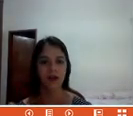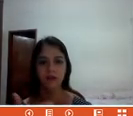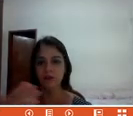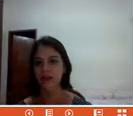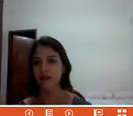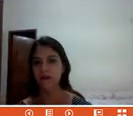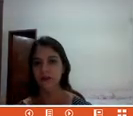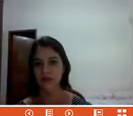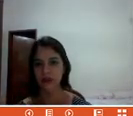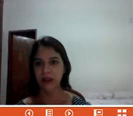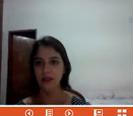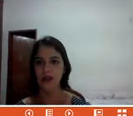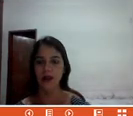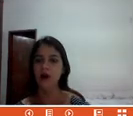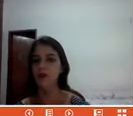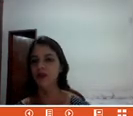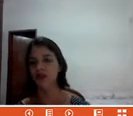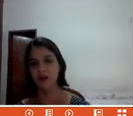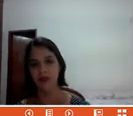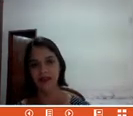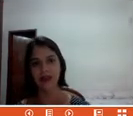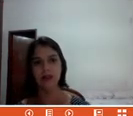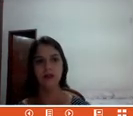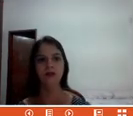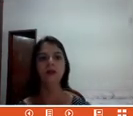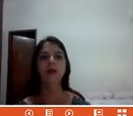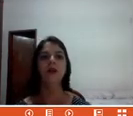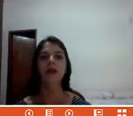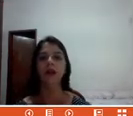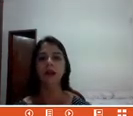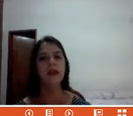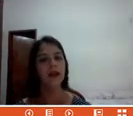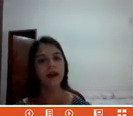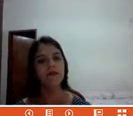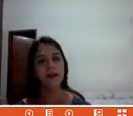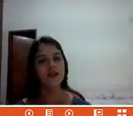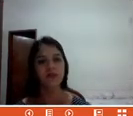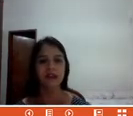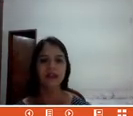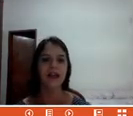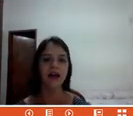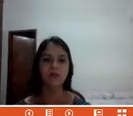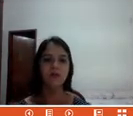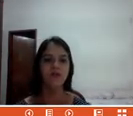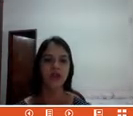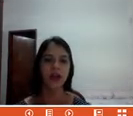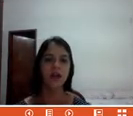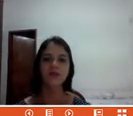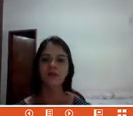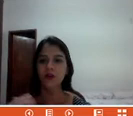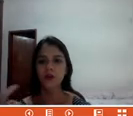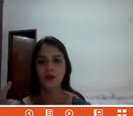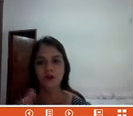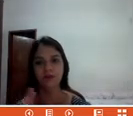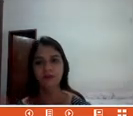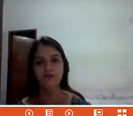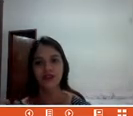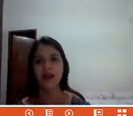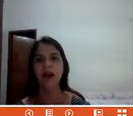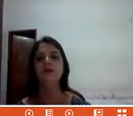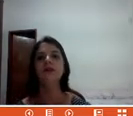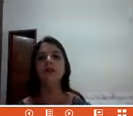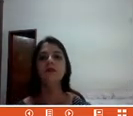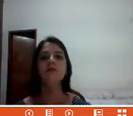vai observar em você algo que chama atenção e ali ela vai te batizar com um gesto, com